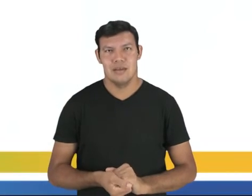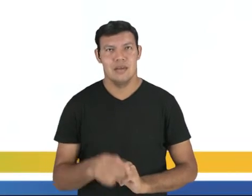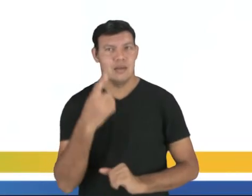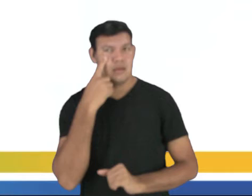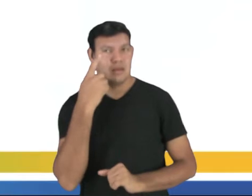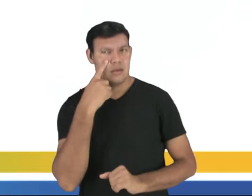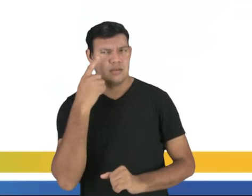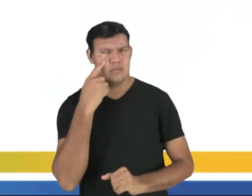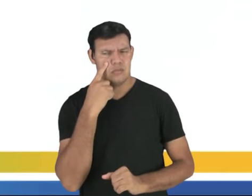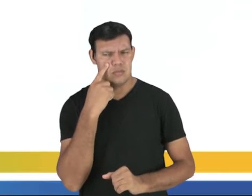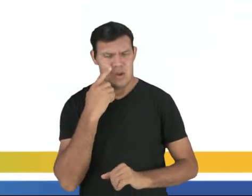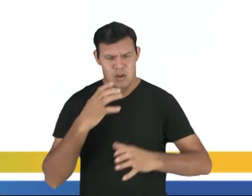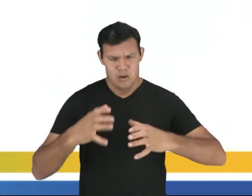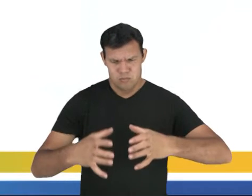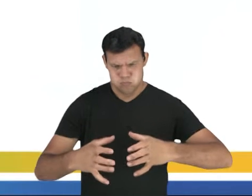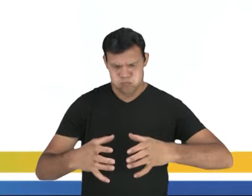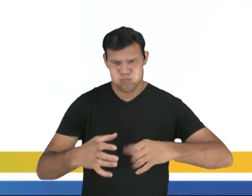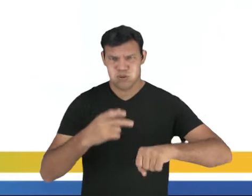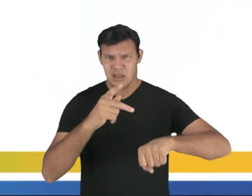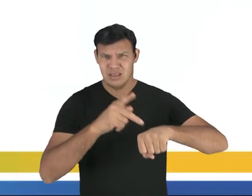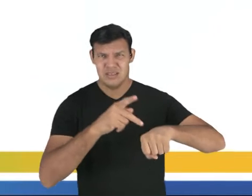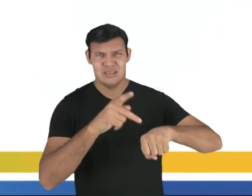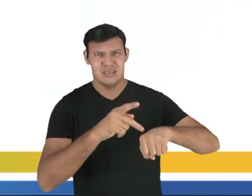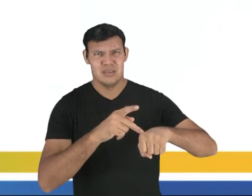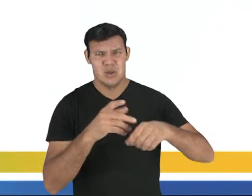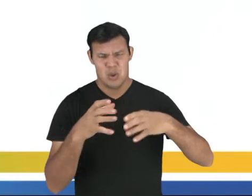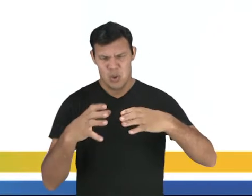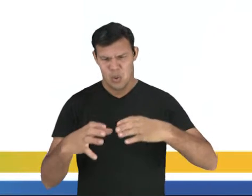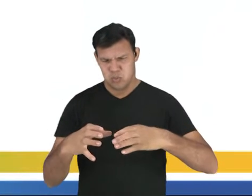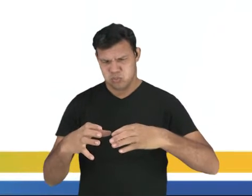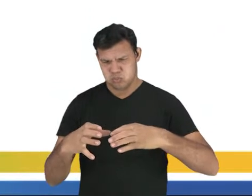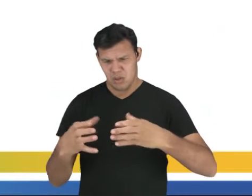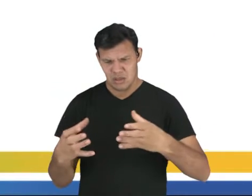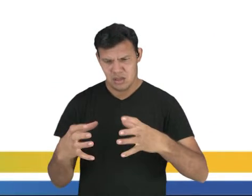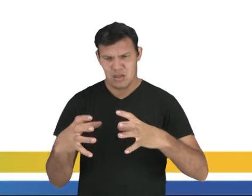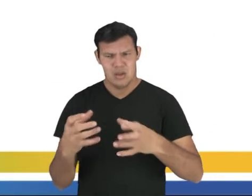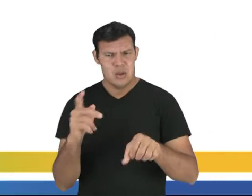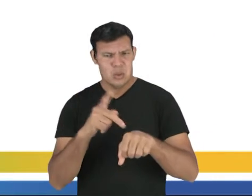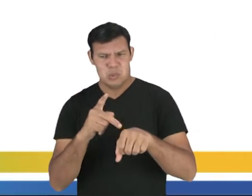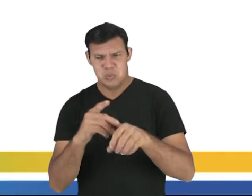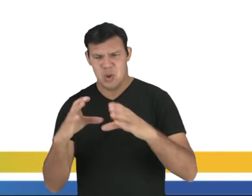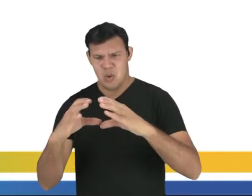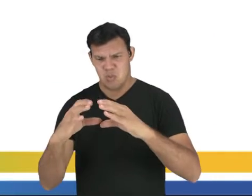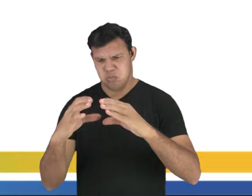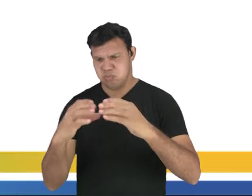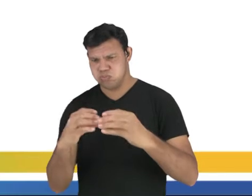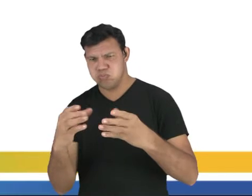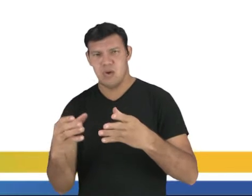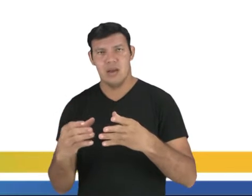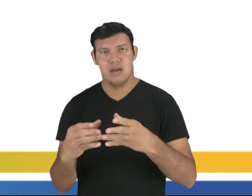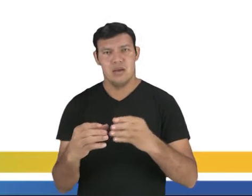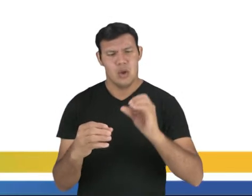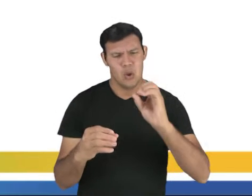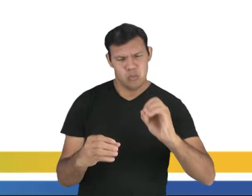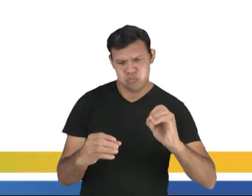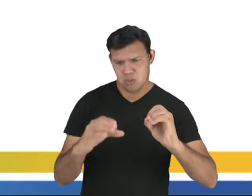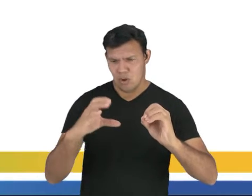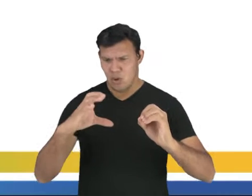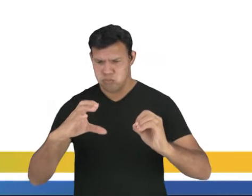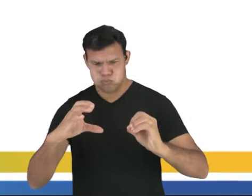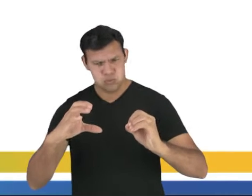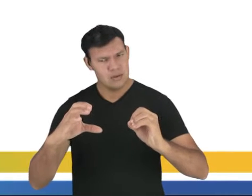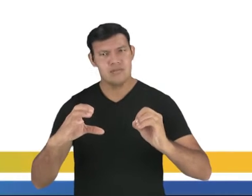um corpo meio maior, né? E um ali menorzinho. O experimento dele